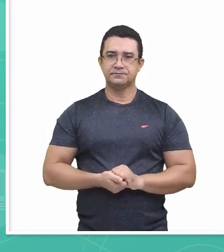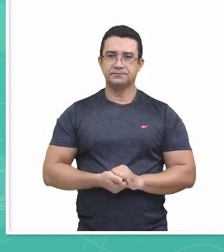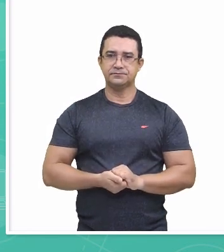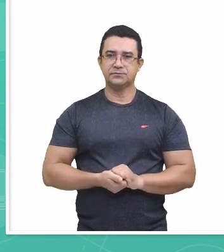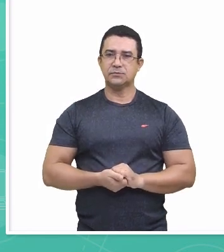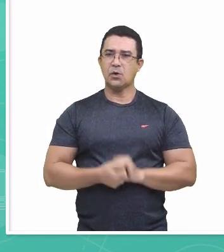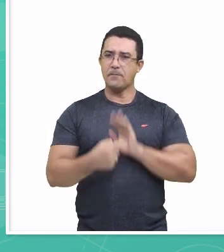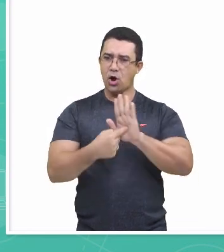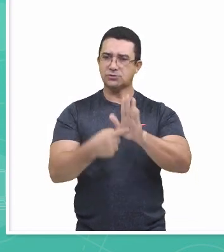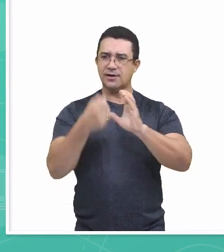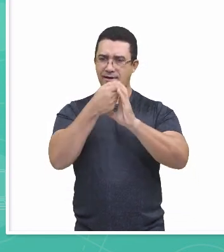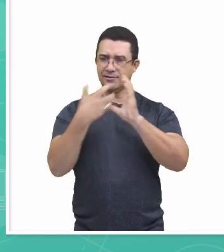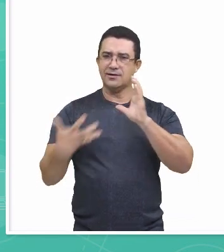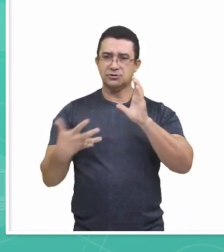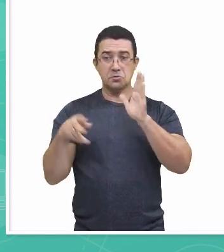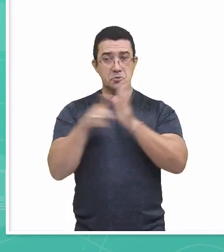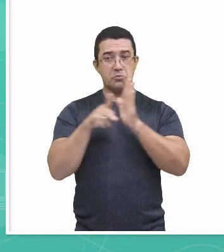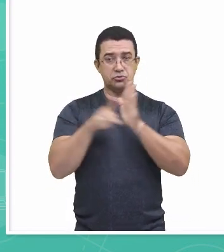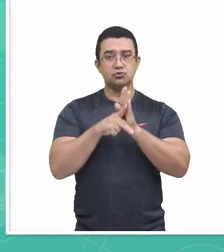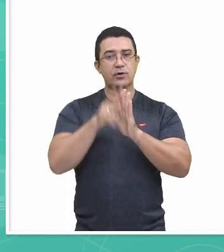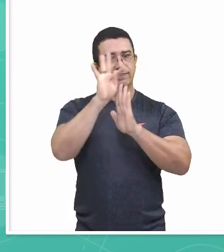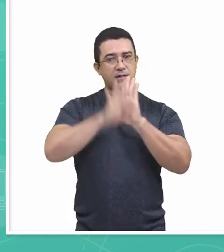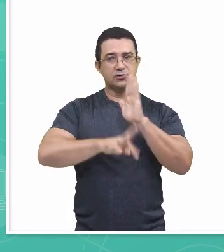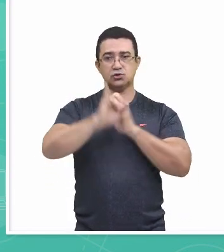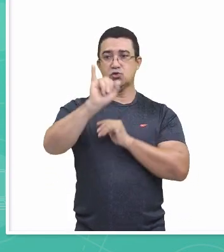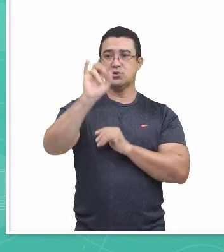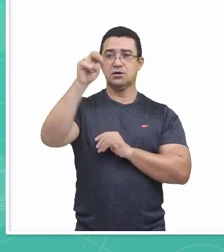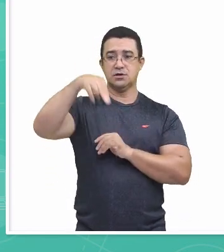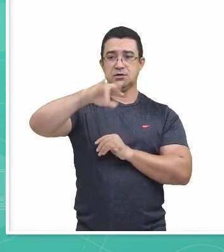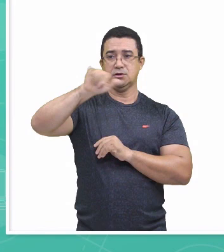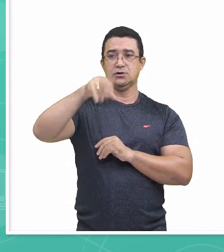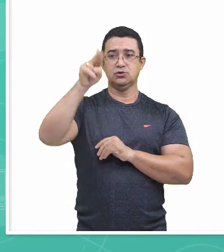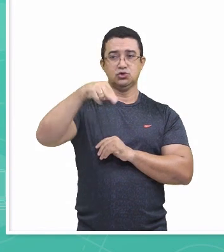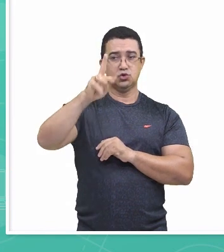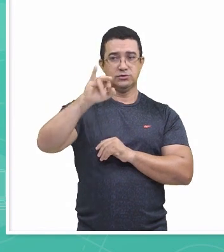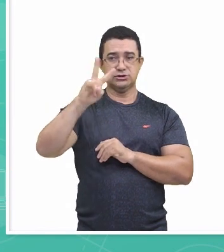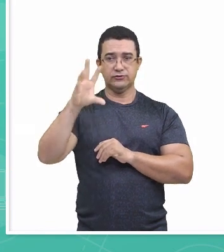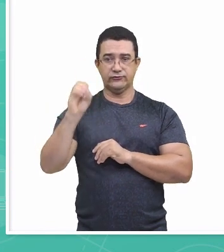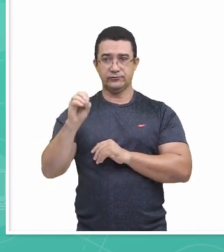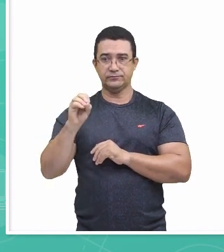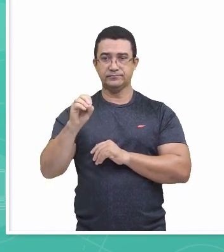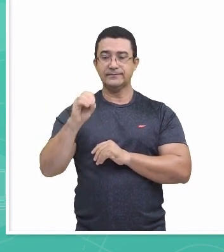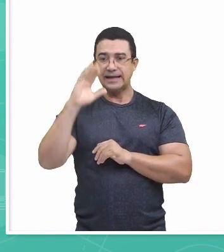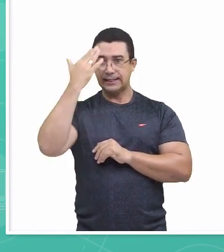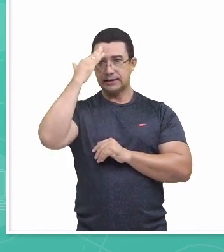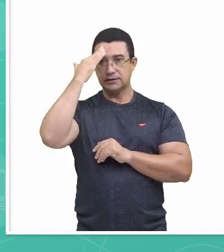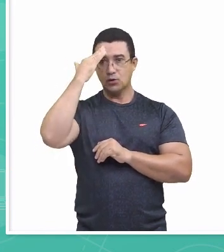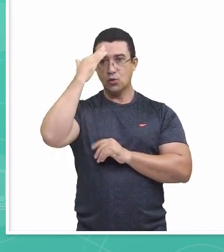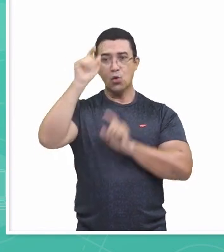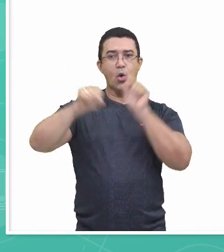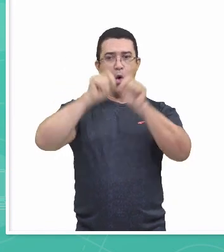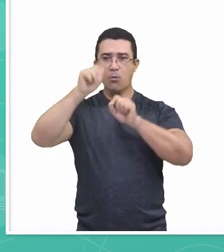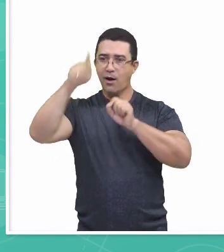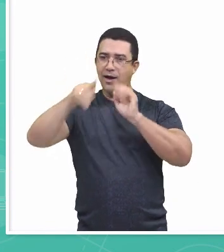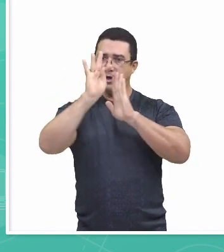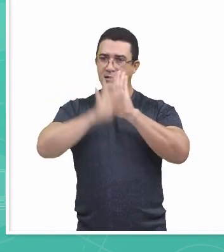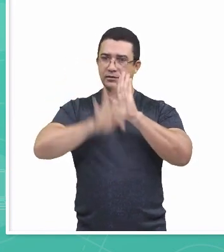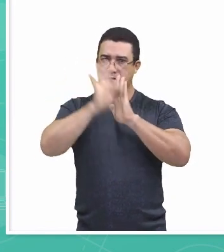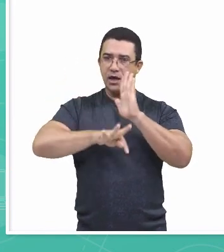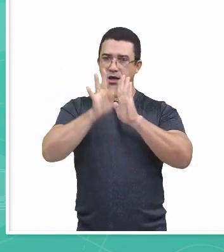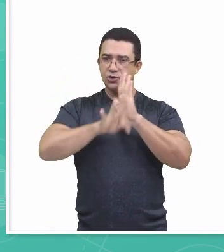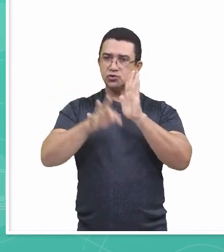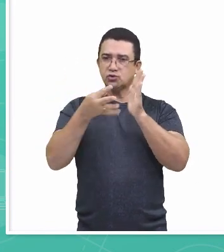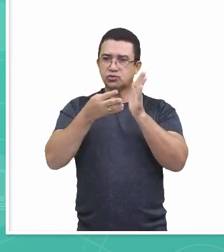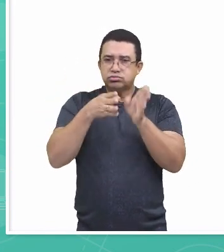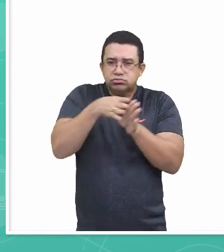indicar essas características. Muito bem. Exatamente. Entendeu como funciona os textos